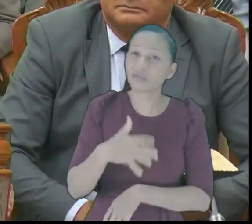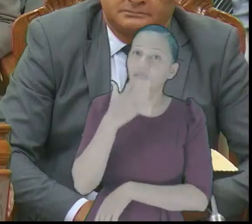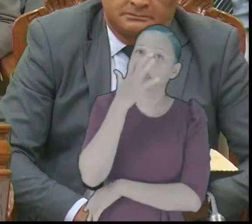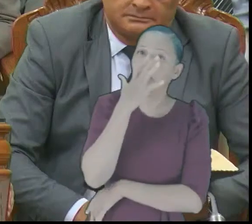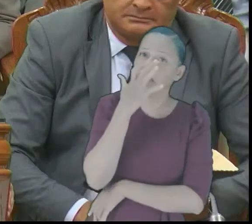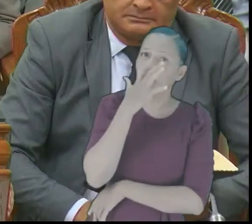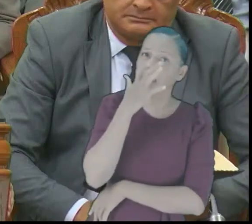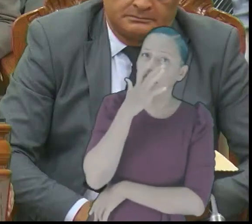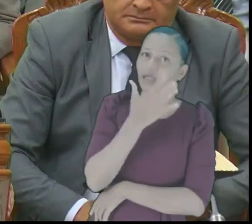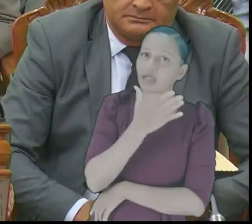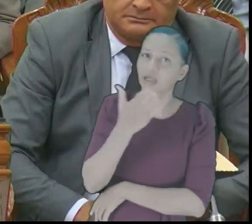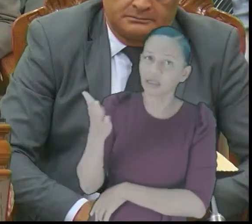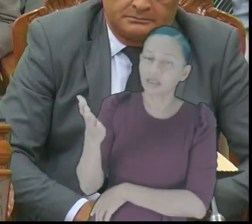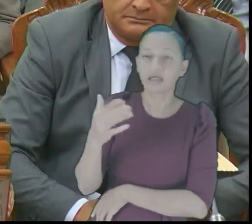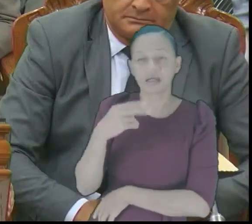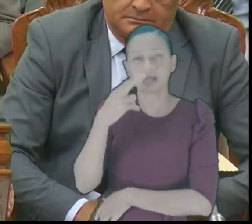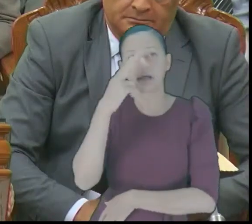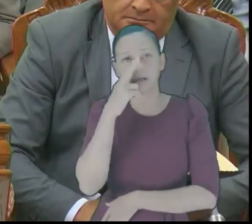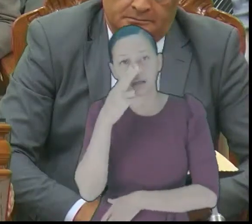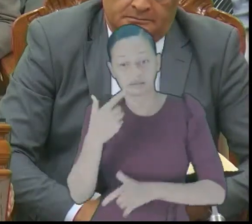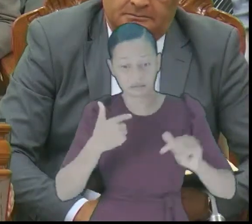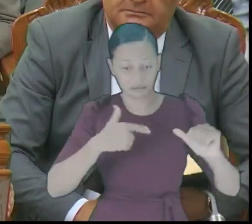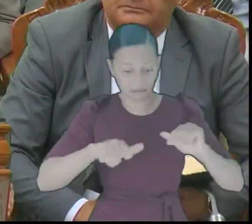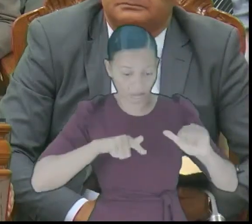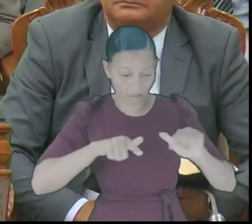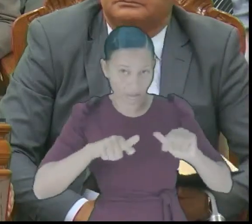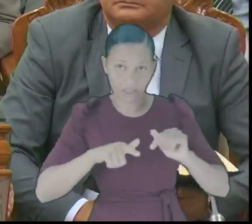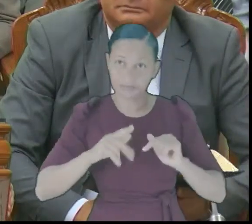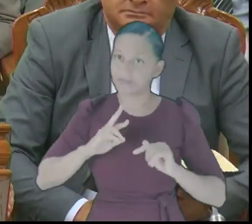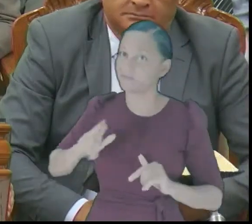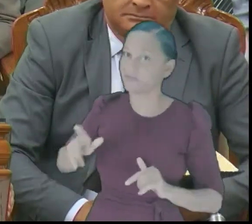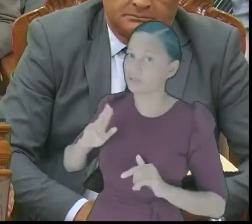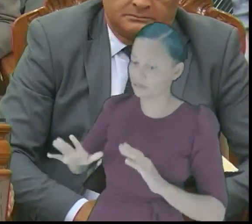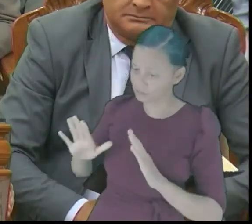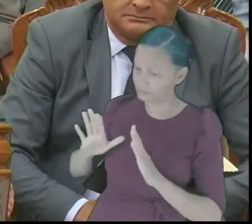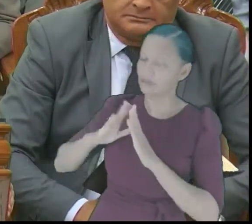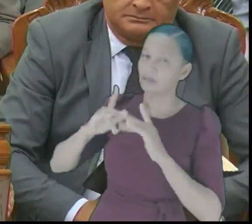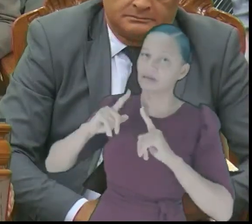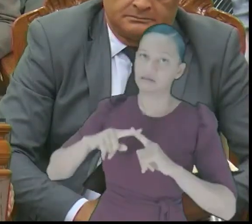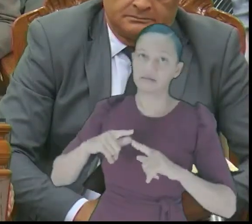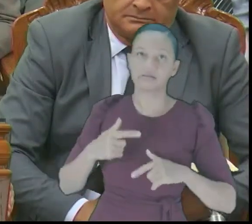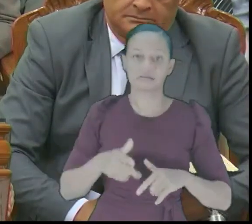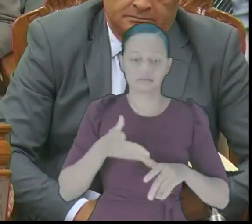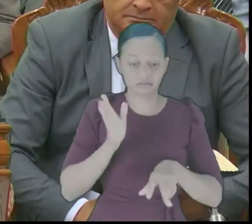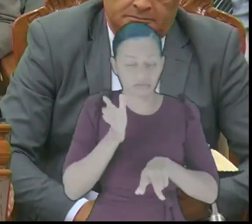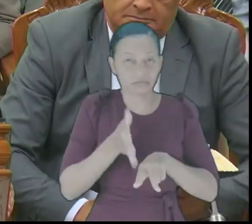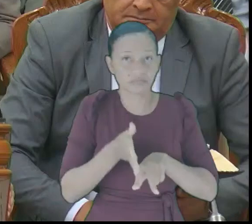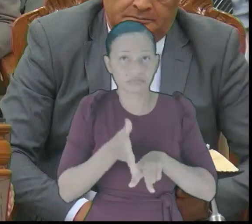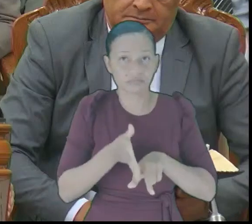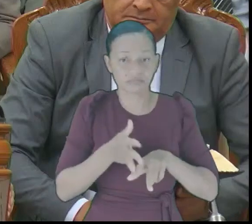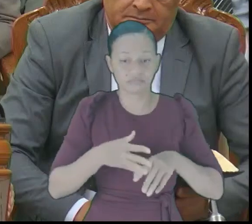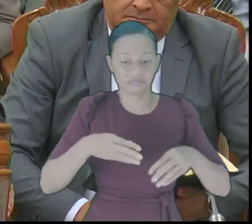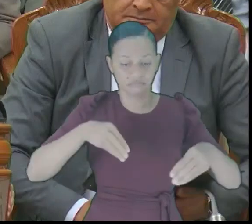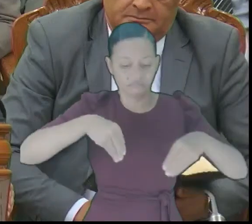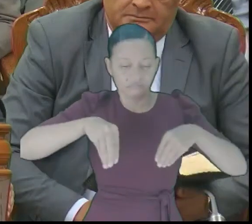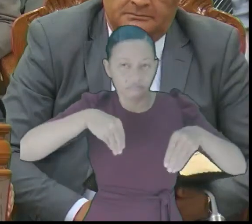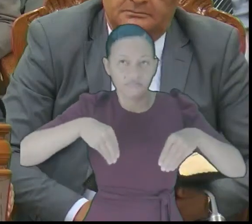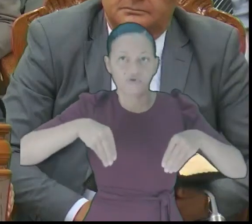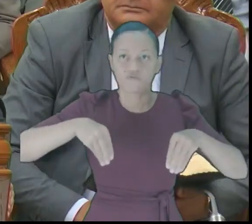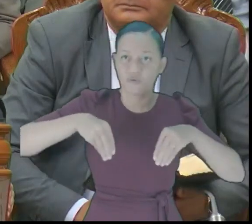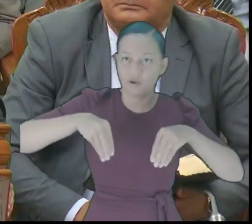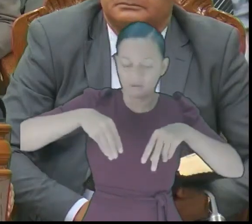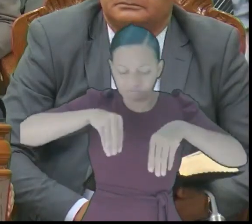quando eu vejo uma senhora crente que está trabalhando, não está na igreja, está trabalhando com uma calça comprida decente.